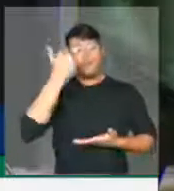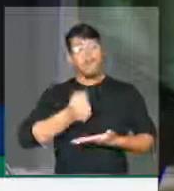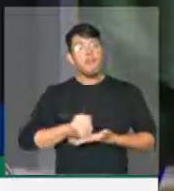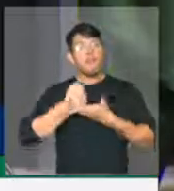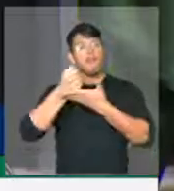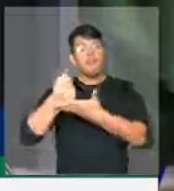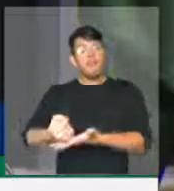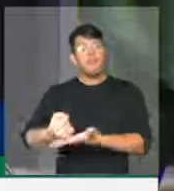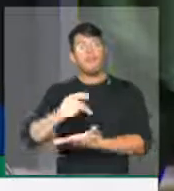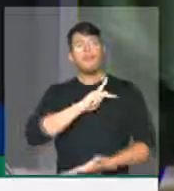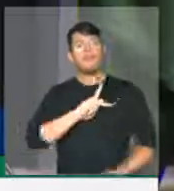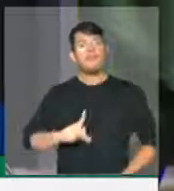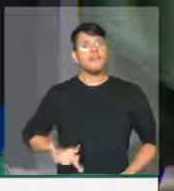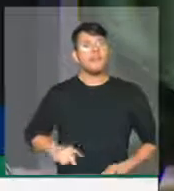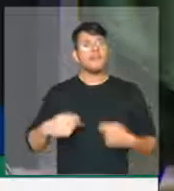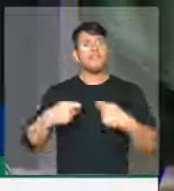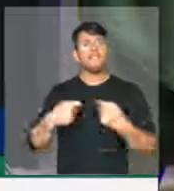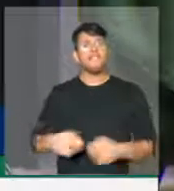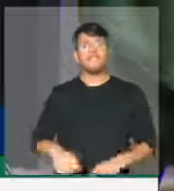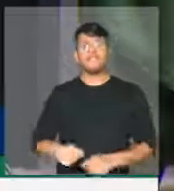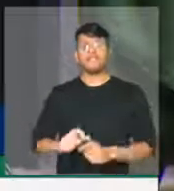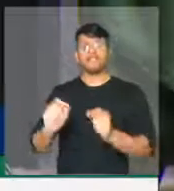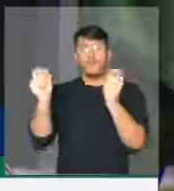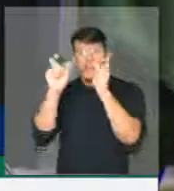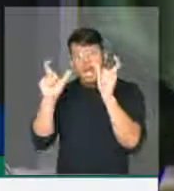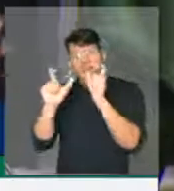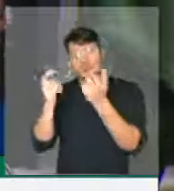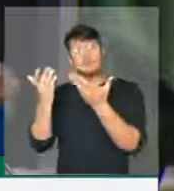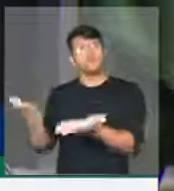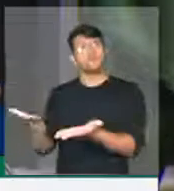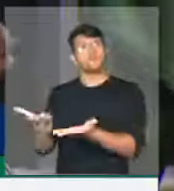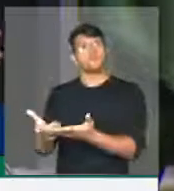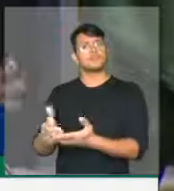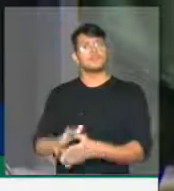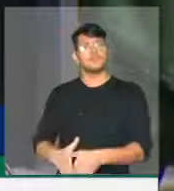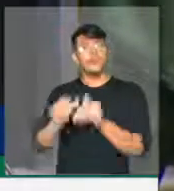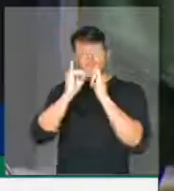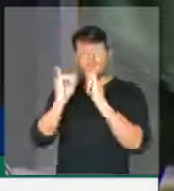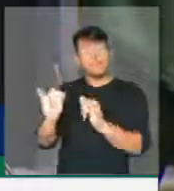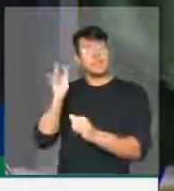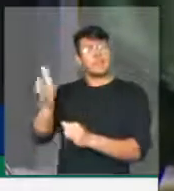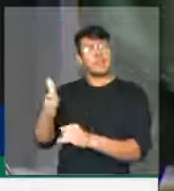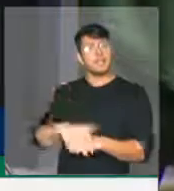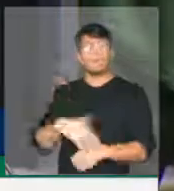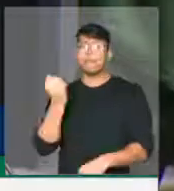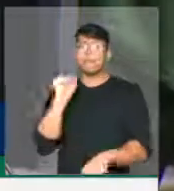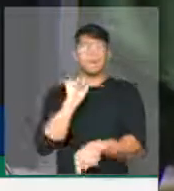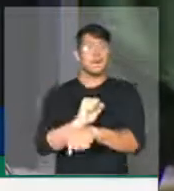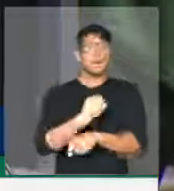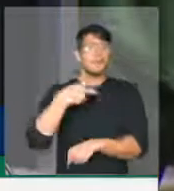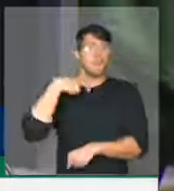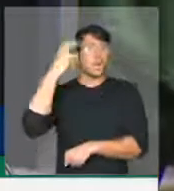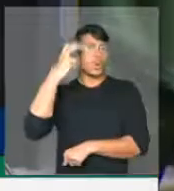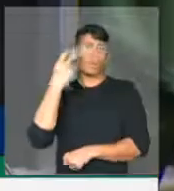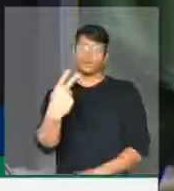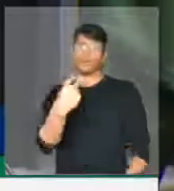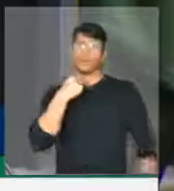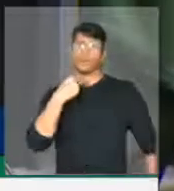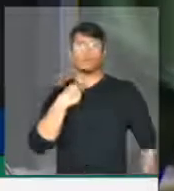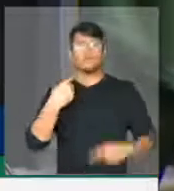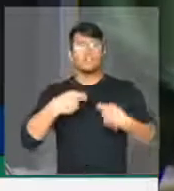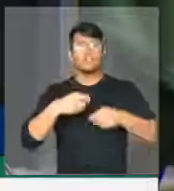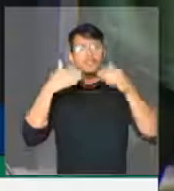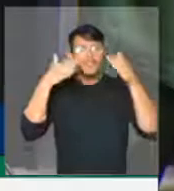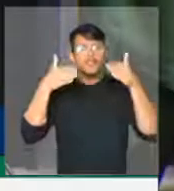da República dê uma chacoalhada nele, para ele parar de cenas tão vergonhosas para o país, para se focar